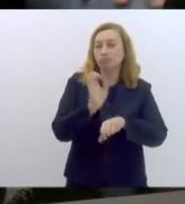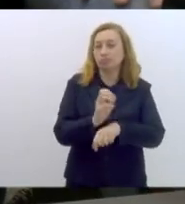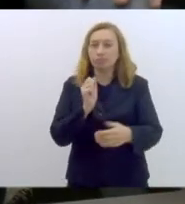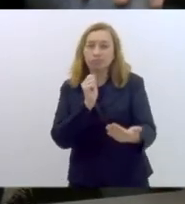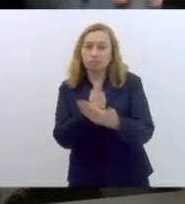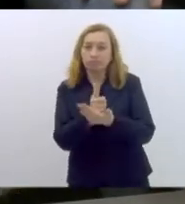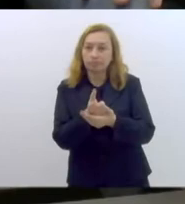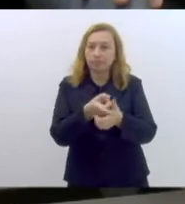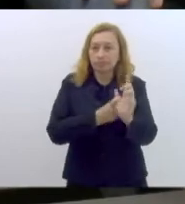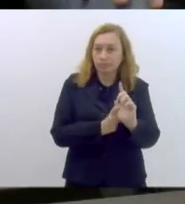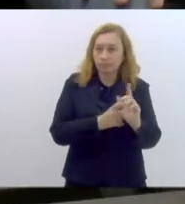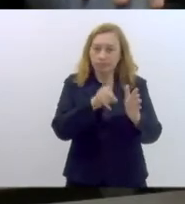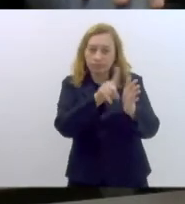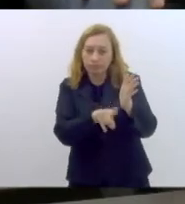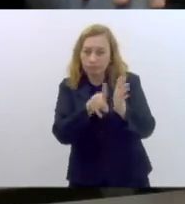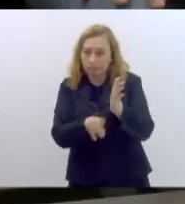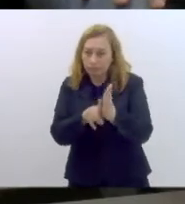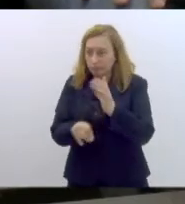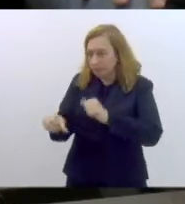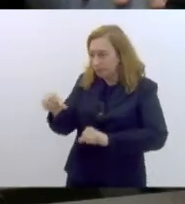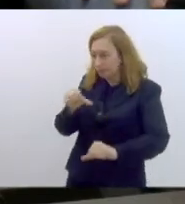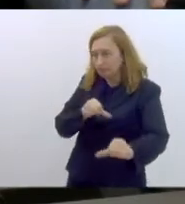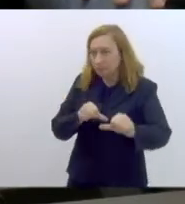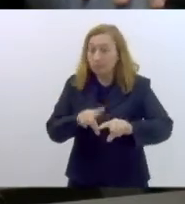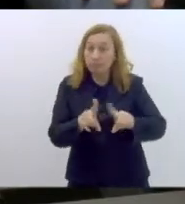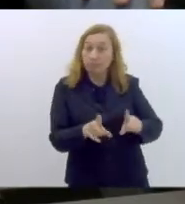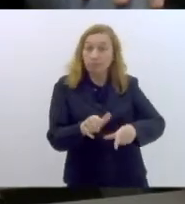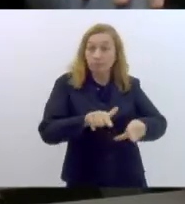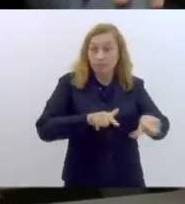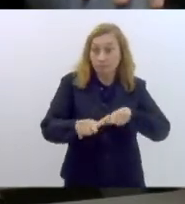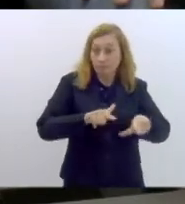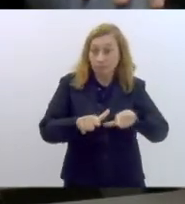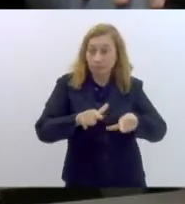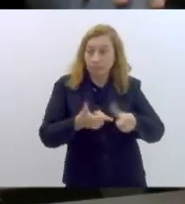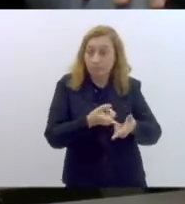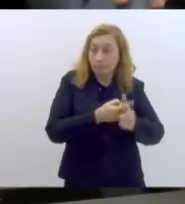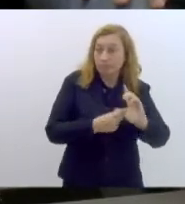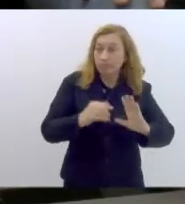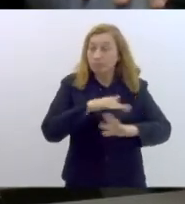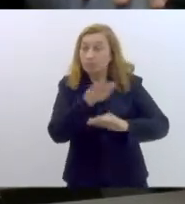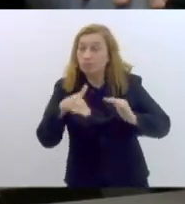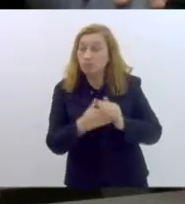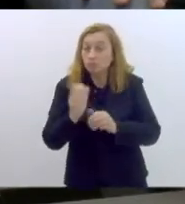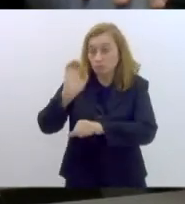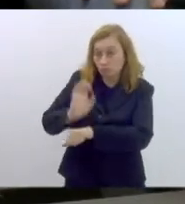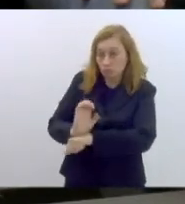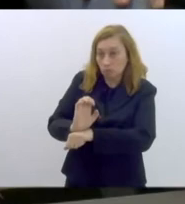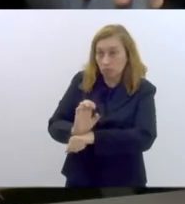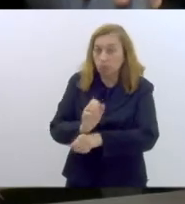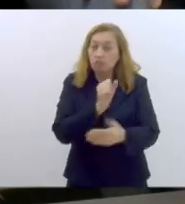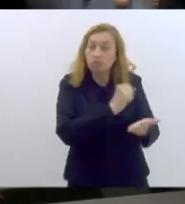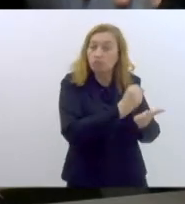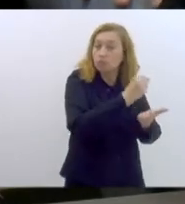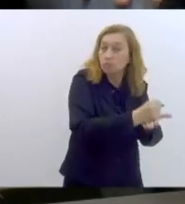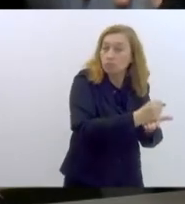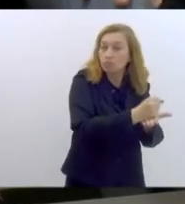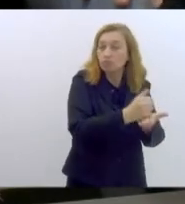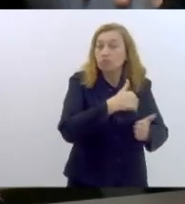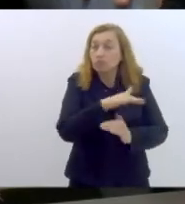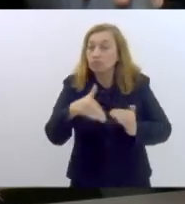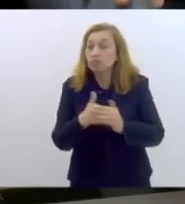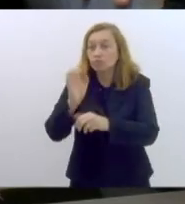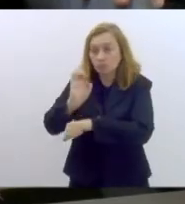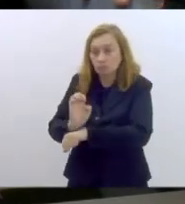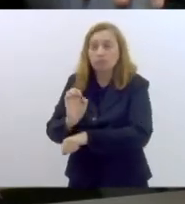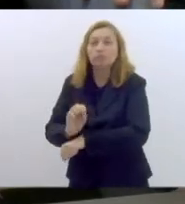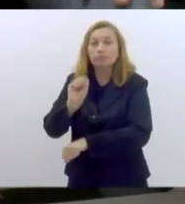suas dívidas originais. Então, aí vai começar a ter a troca. Só que o serviço da dívida como um todo do Estado, aí não só deste contrato, mas como todo o Estado, sim,